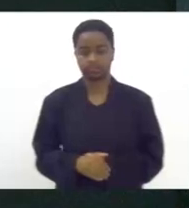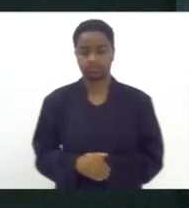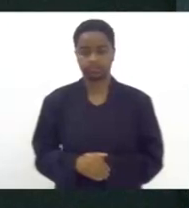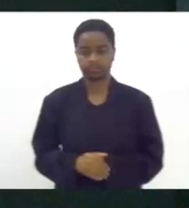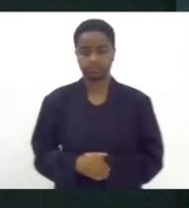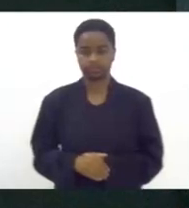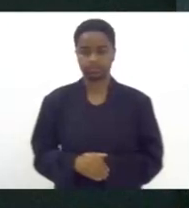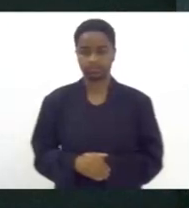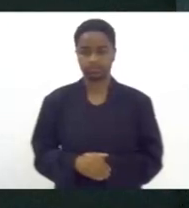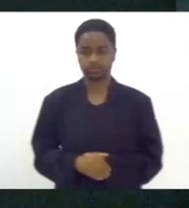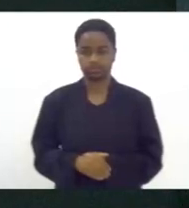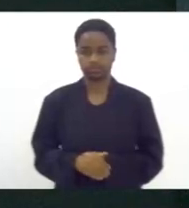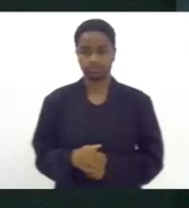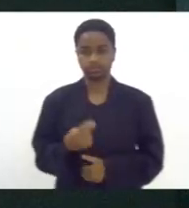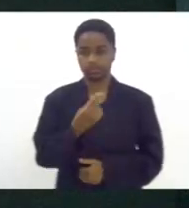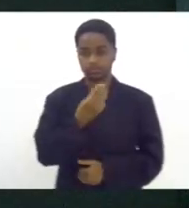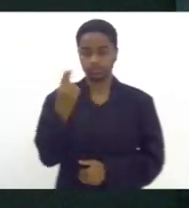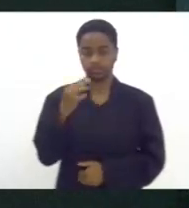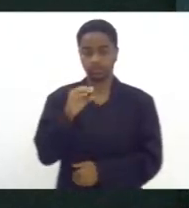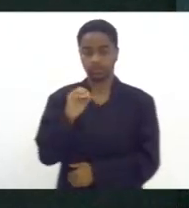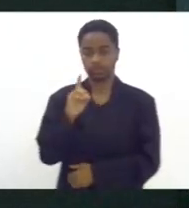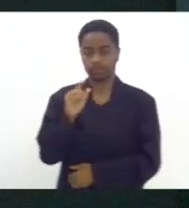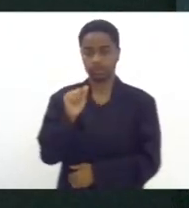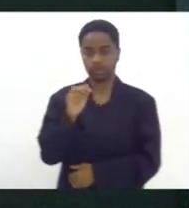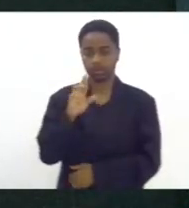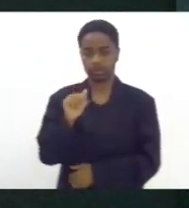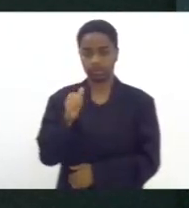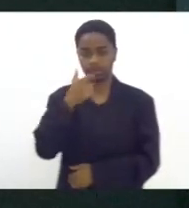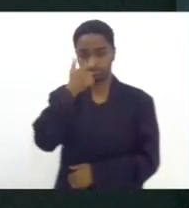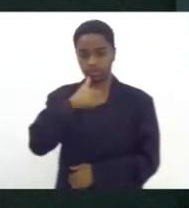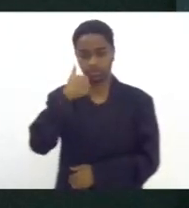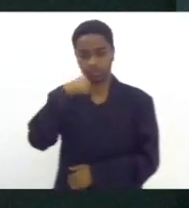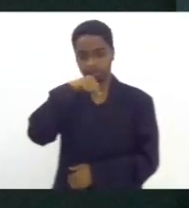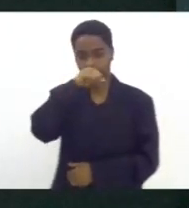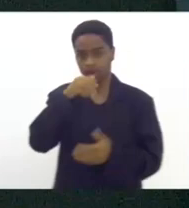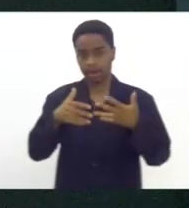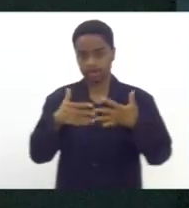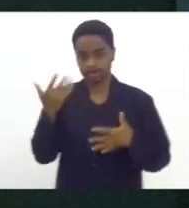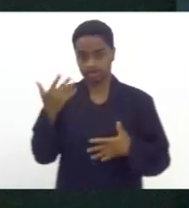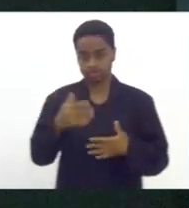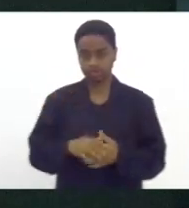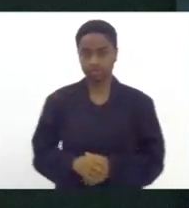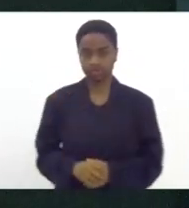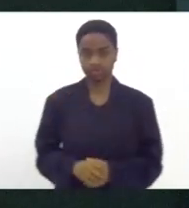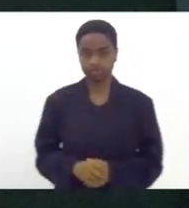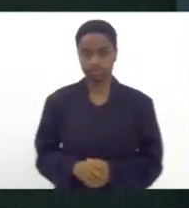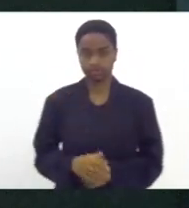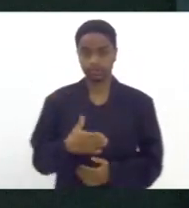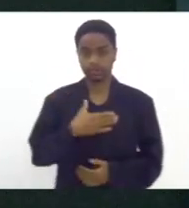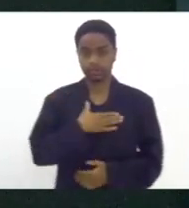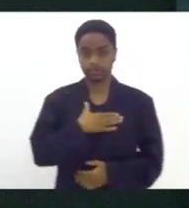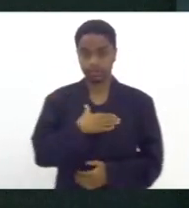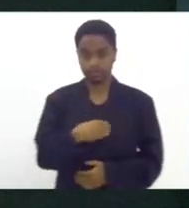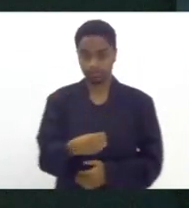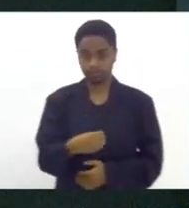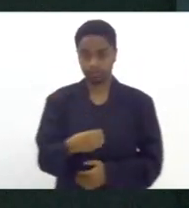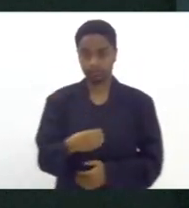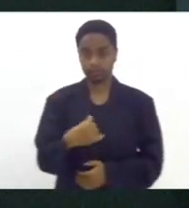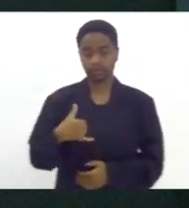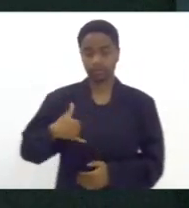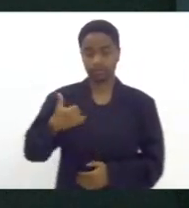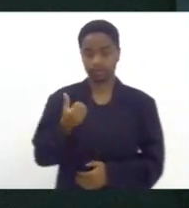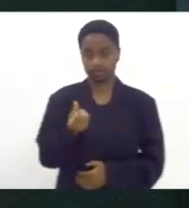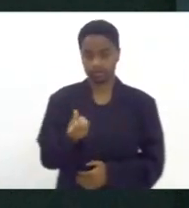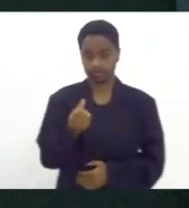Judiciário Eu me chamo Odara sou uma mãe atípica meu filho de 6